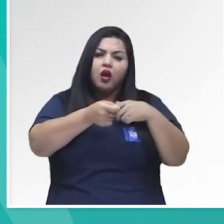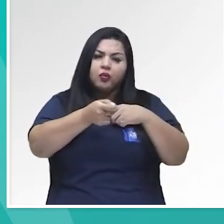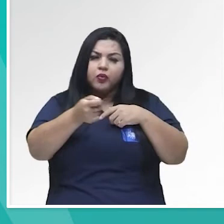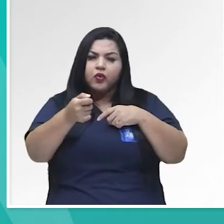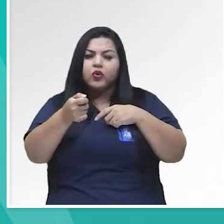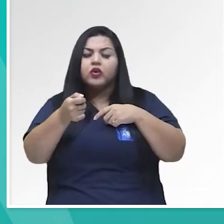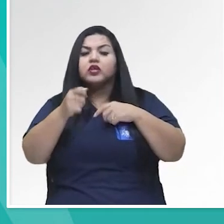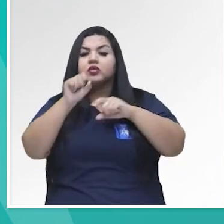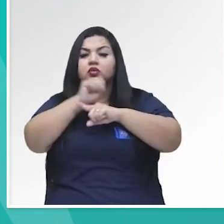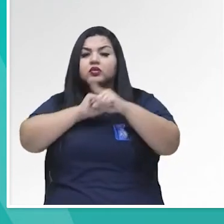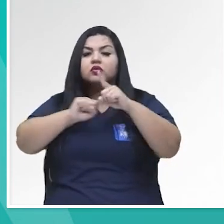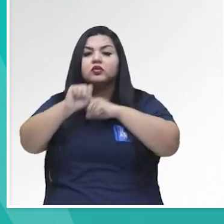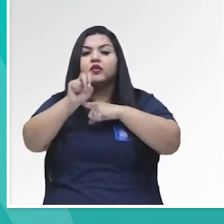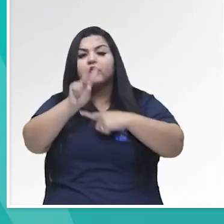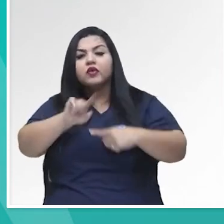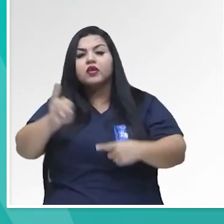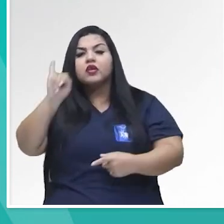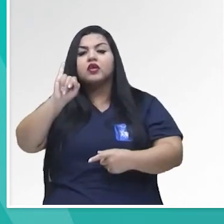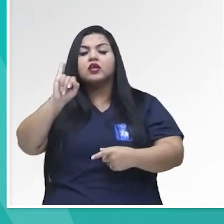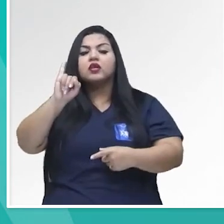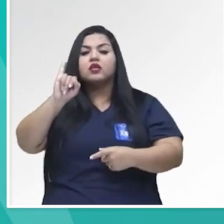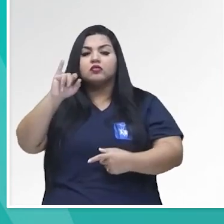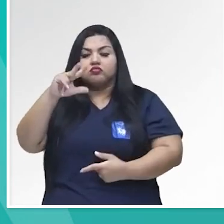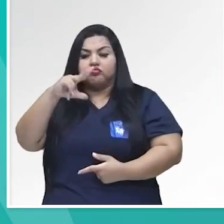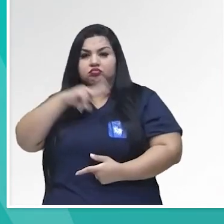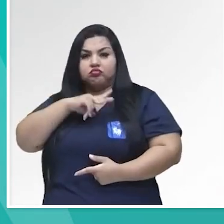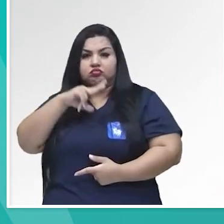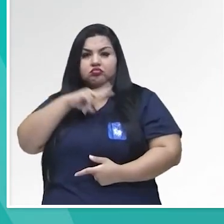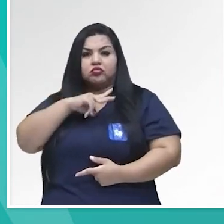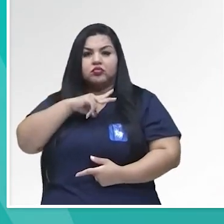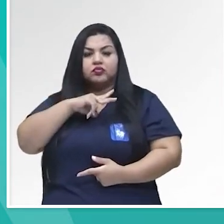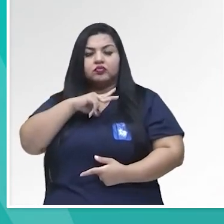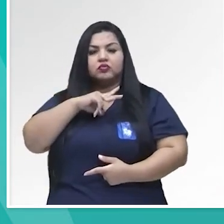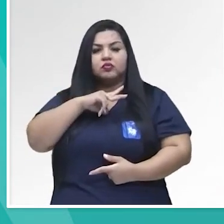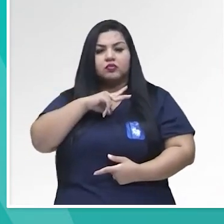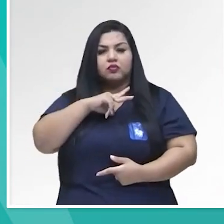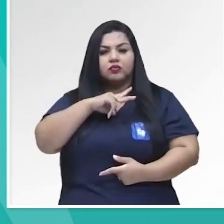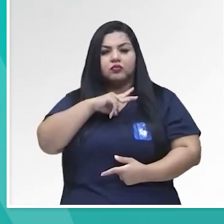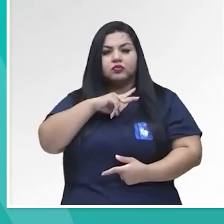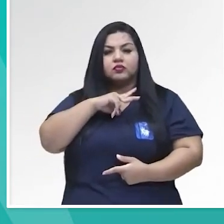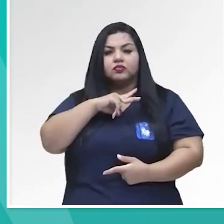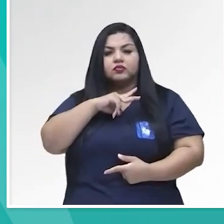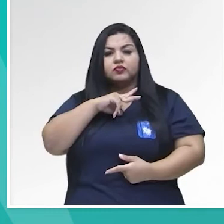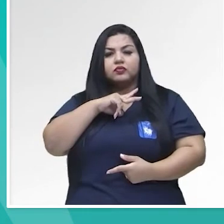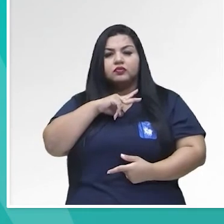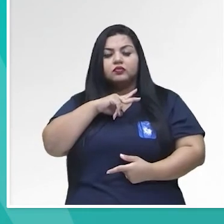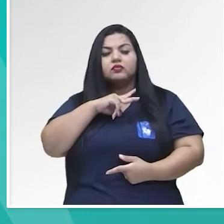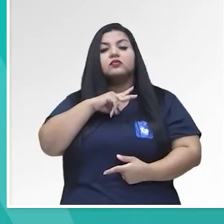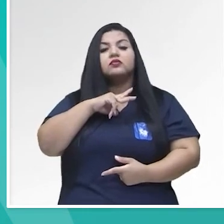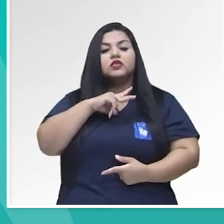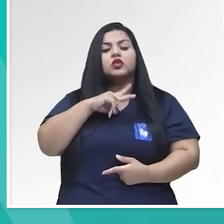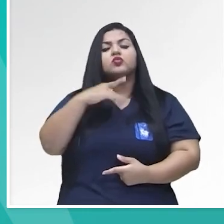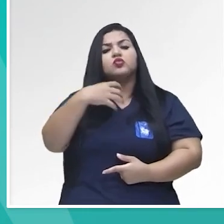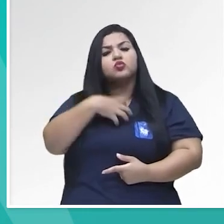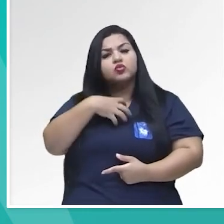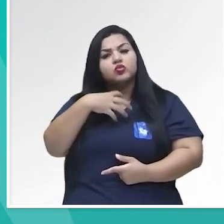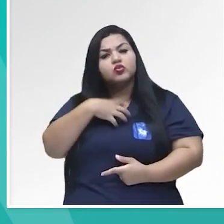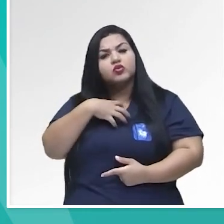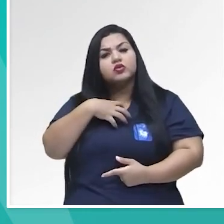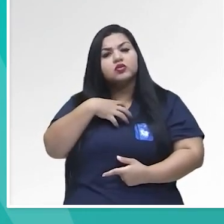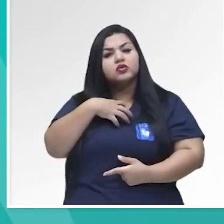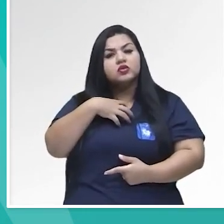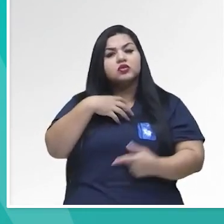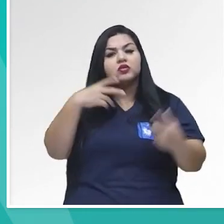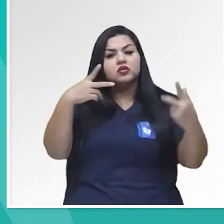essas sociedades vão se privatizando, vão, na verdade, tomando o corpo e o jeito das